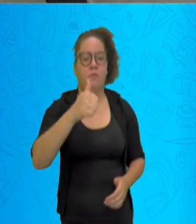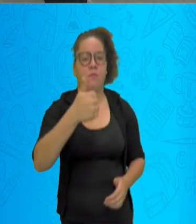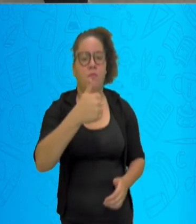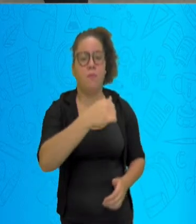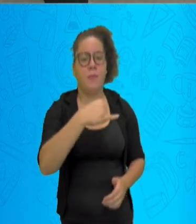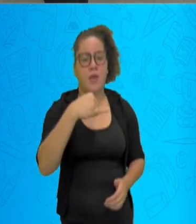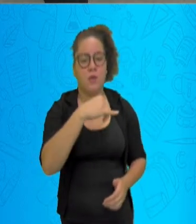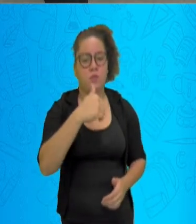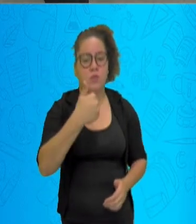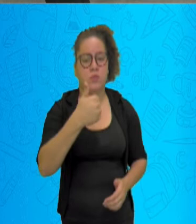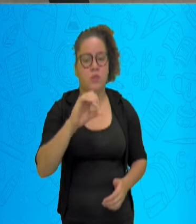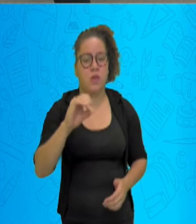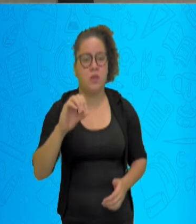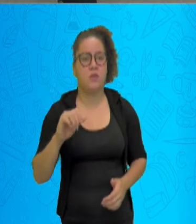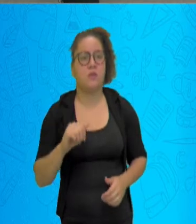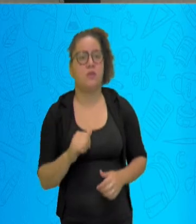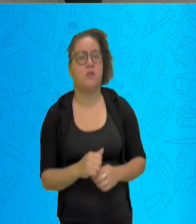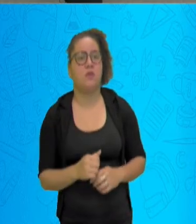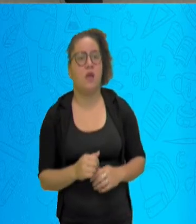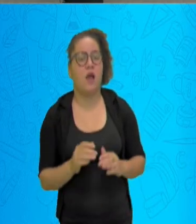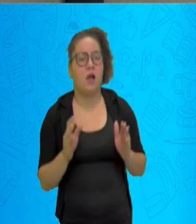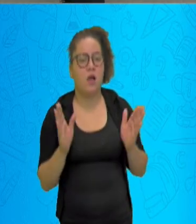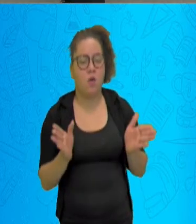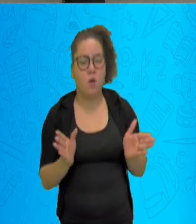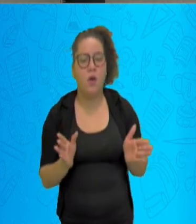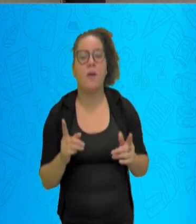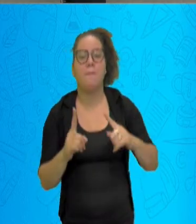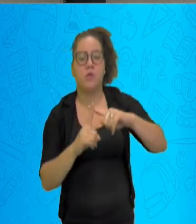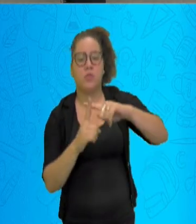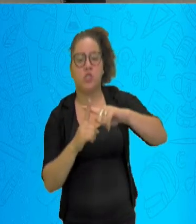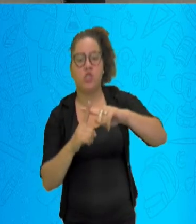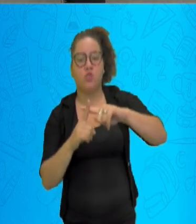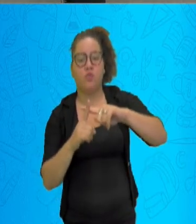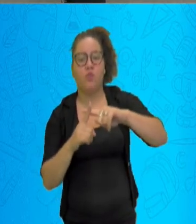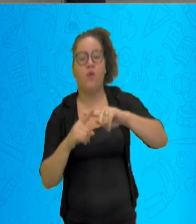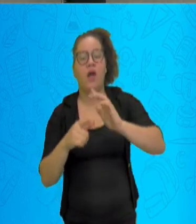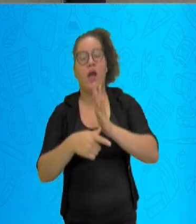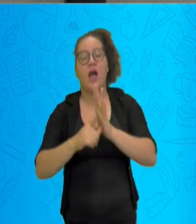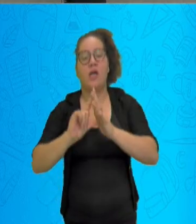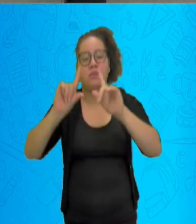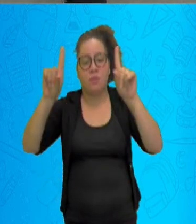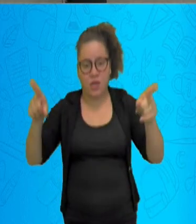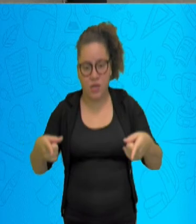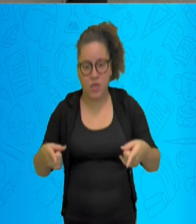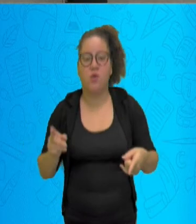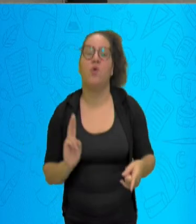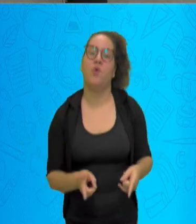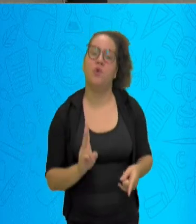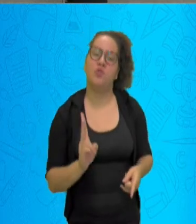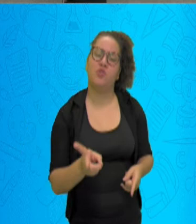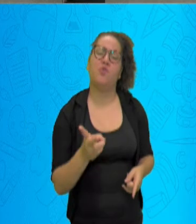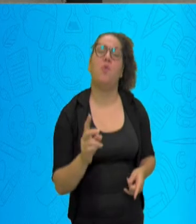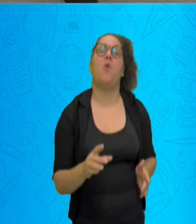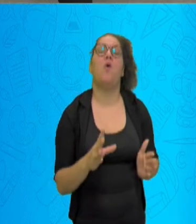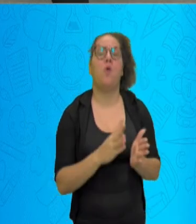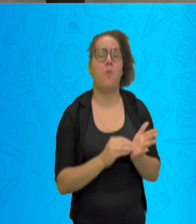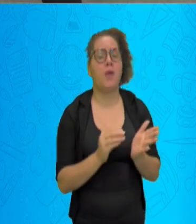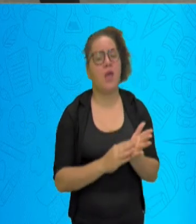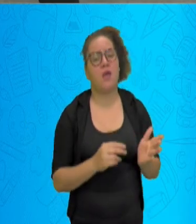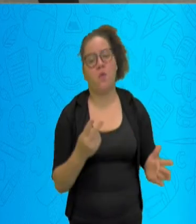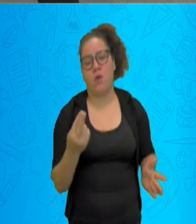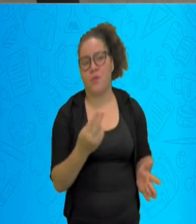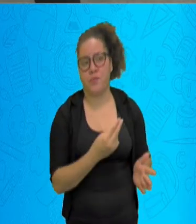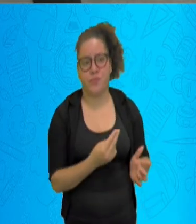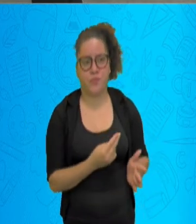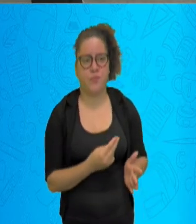positivo? Eu modifico o sinal do parêntese? Não, permanece da mesma forma que está, olha. Copio igualzinho está.